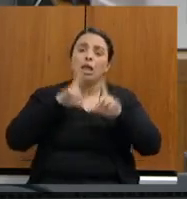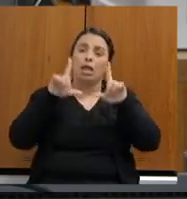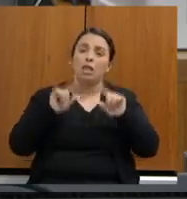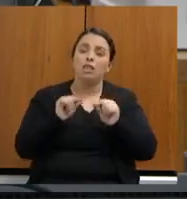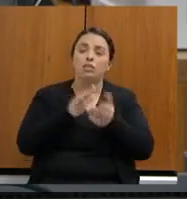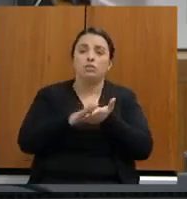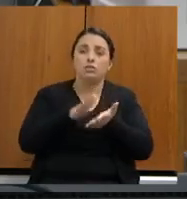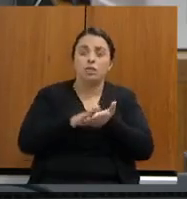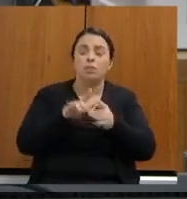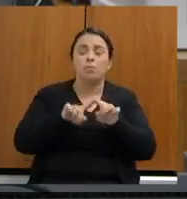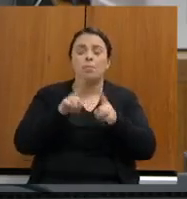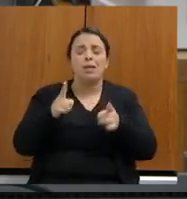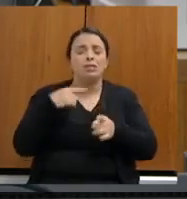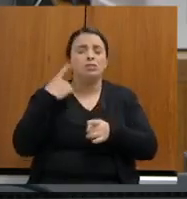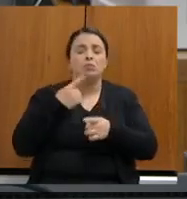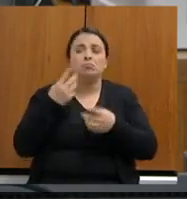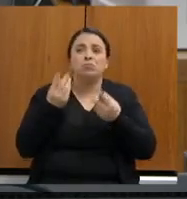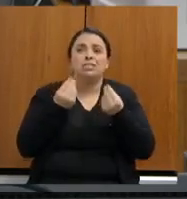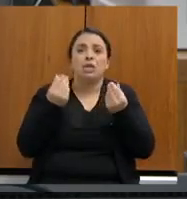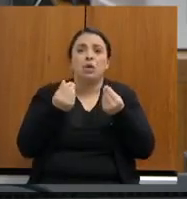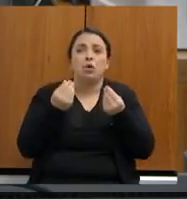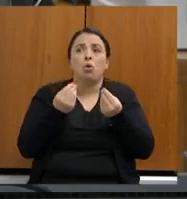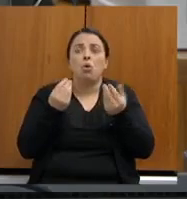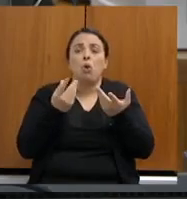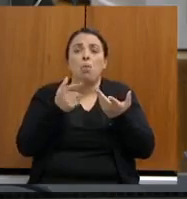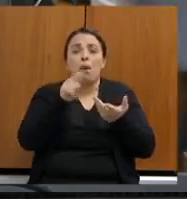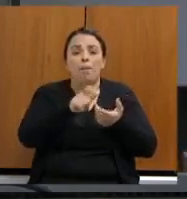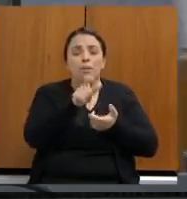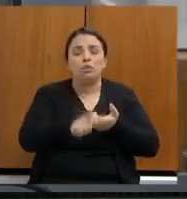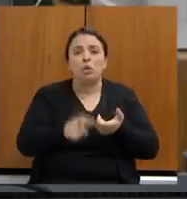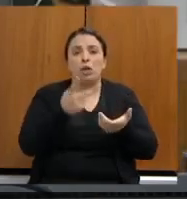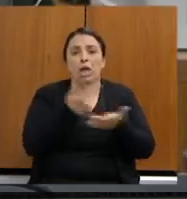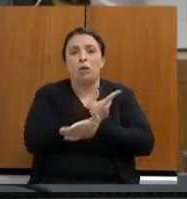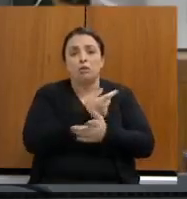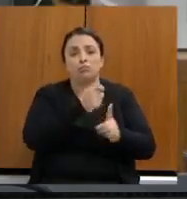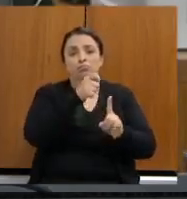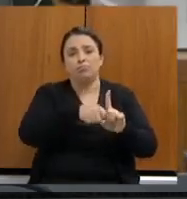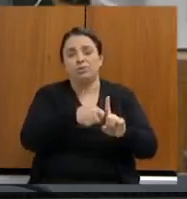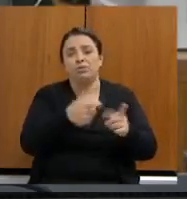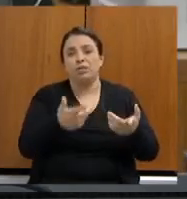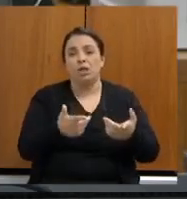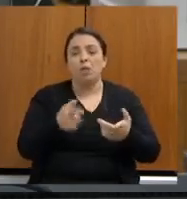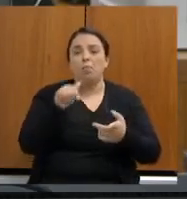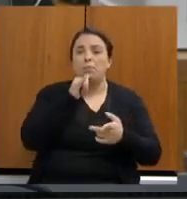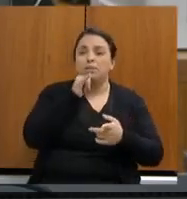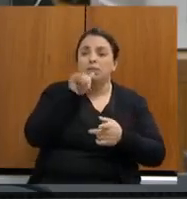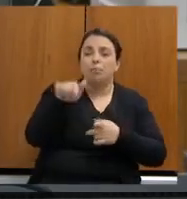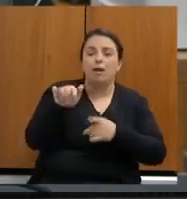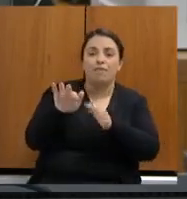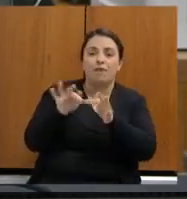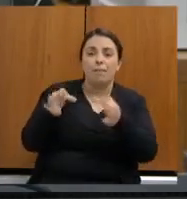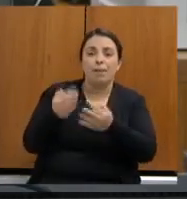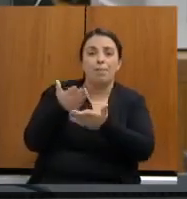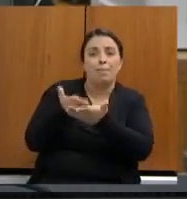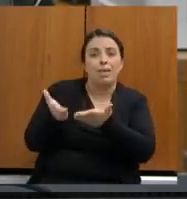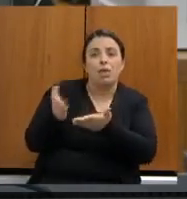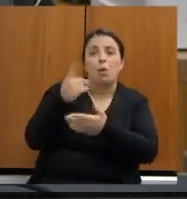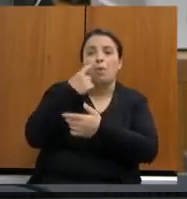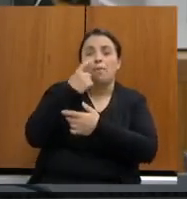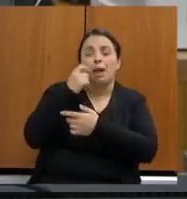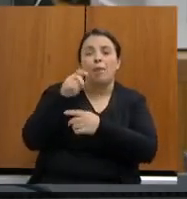consegue mensurar Quanto custa uma pessoa que sofre um estupro Quanto custa para uma família perder uma rima porque foi vítima de um homicídio